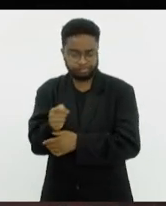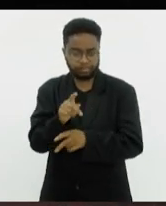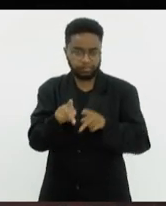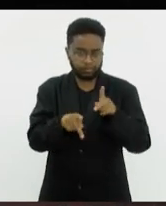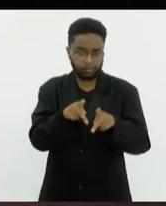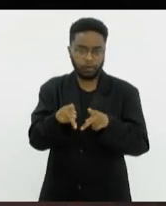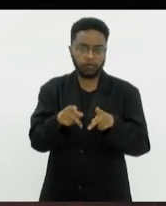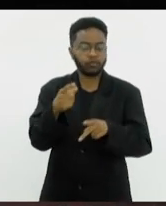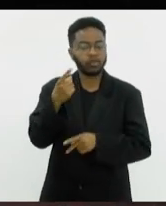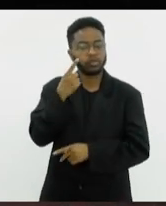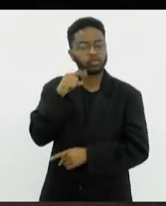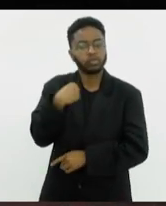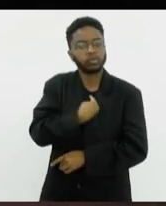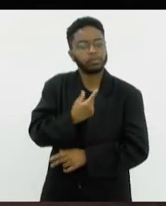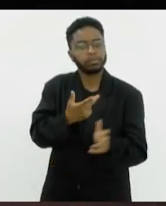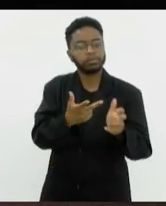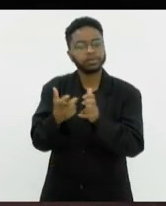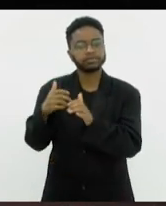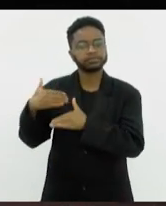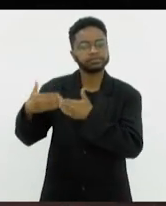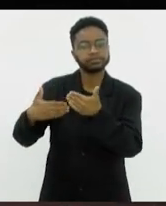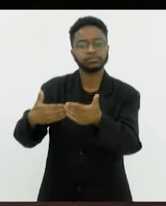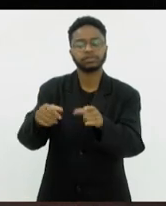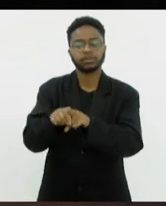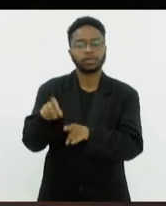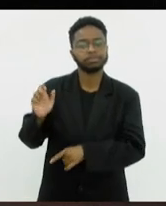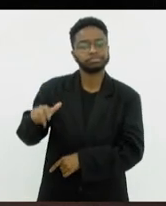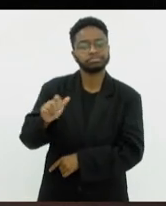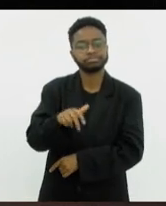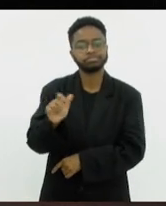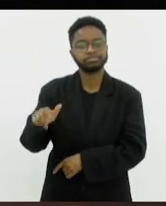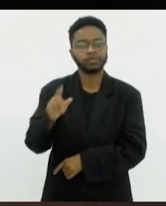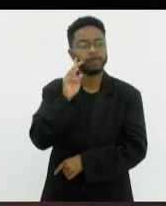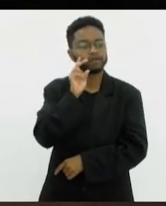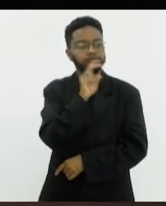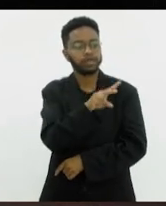se desenvolver e andar e caminhar